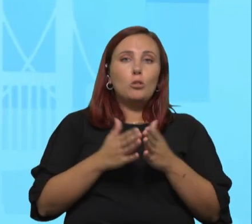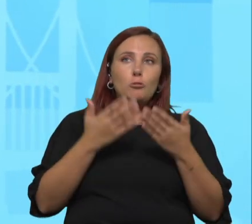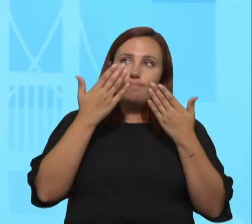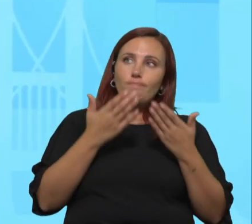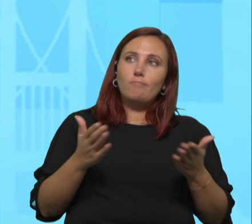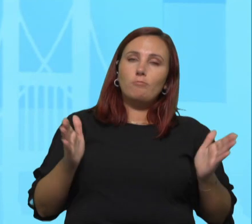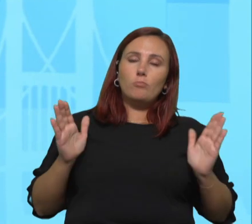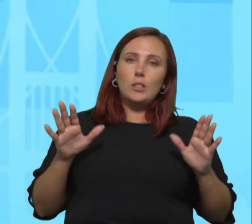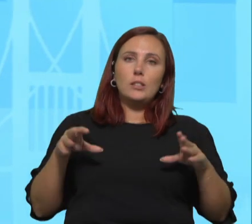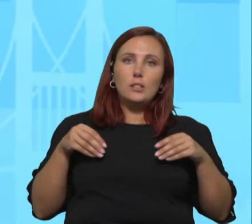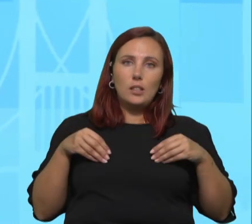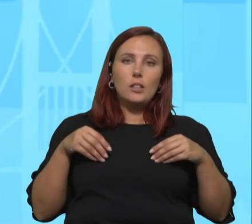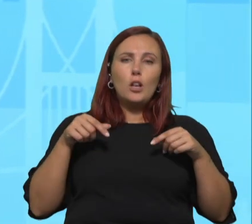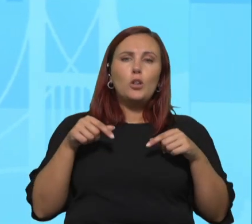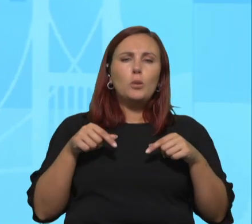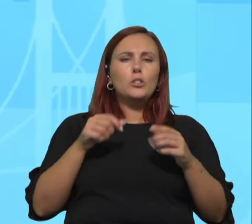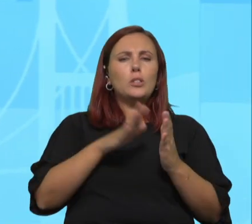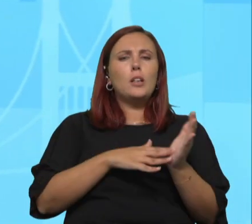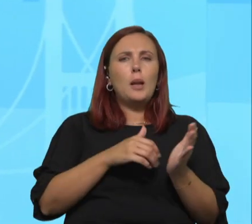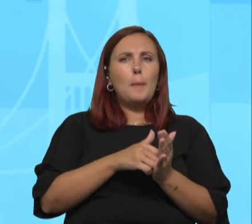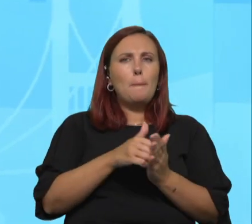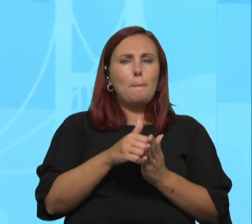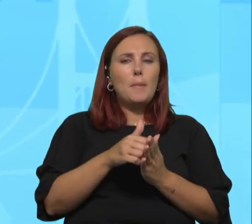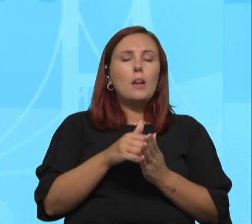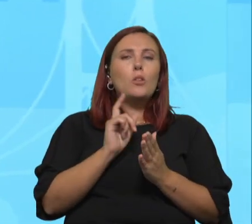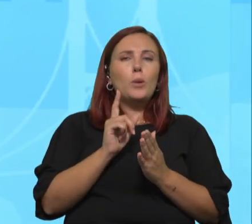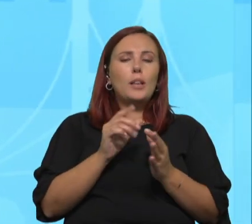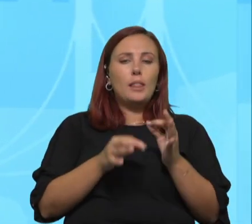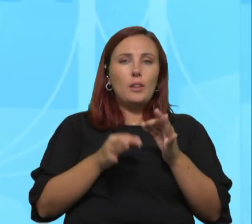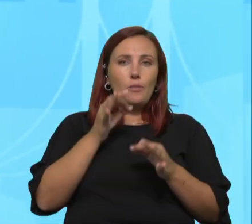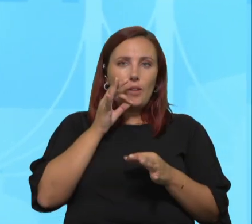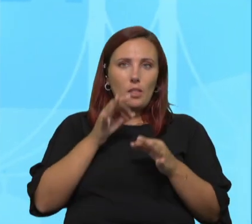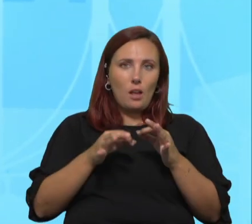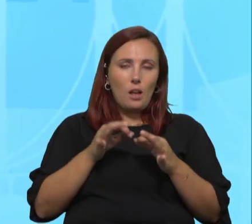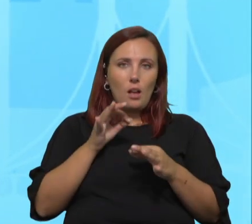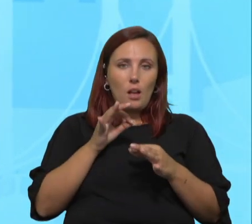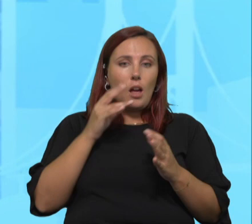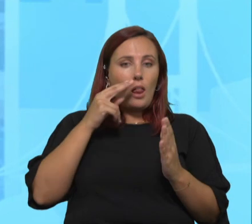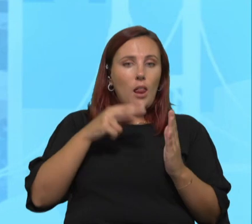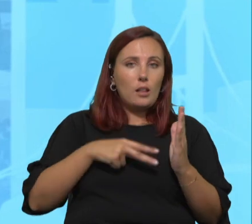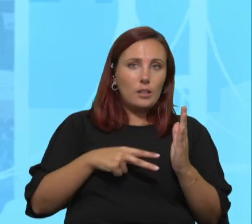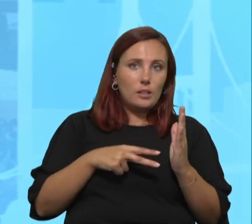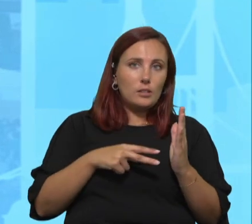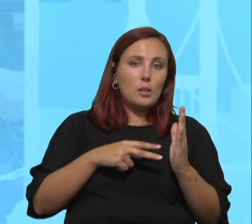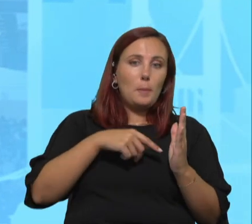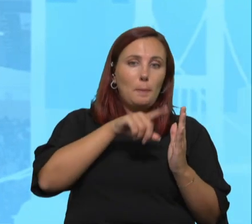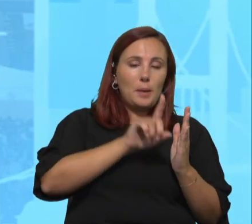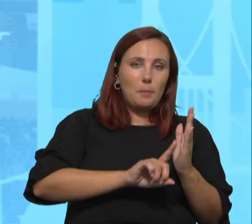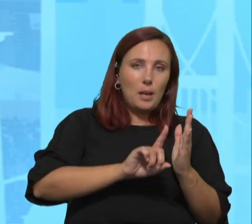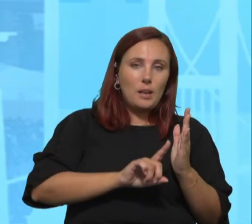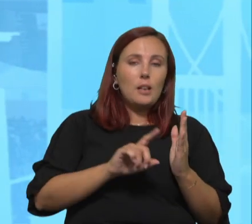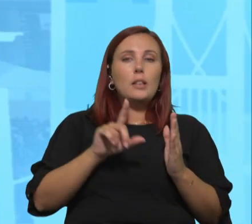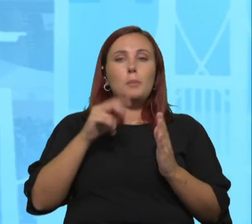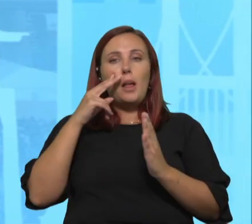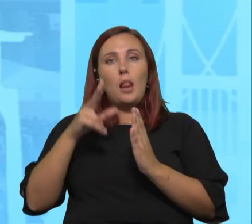hoje aparece aqui esta imagem da Bíblia, da vinha. Portanto, toda a leitura, quer a leitura da primeira leitura, quer a leitura do